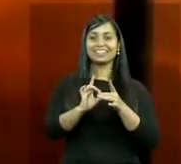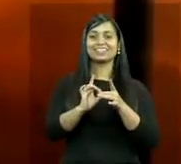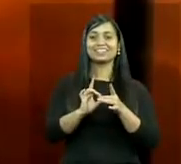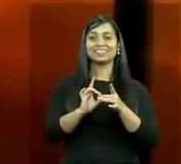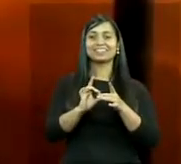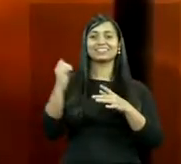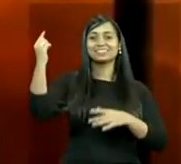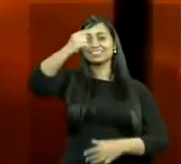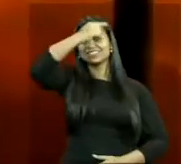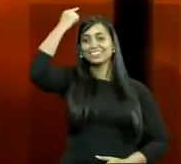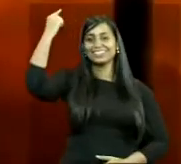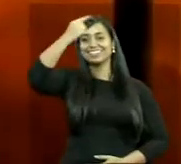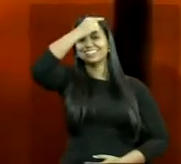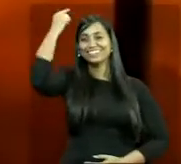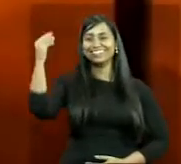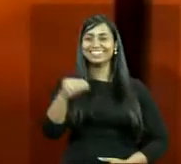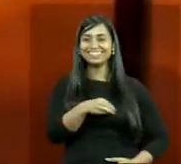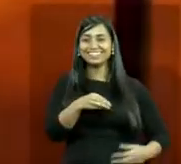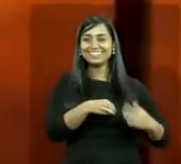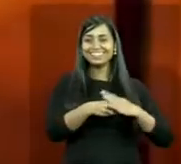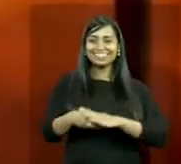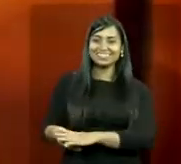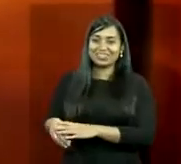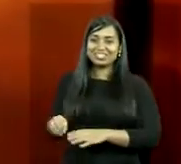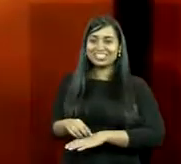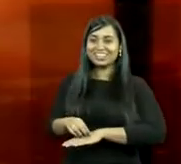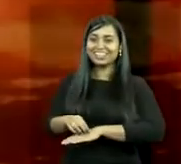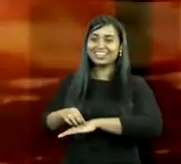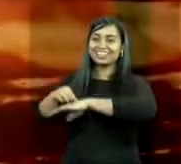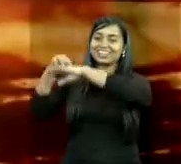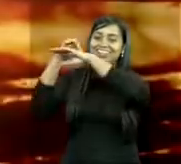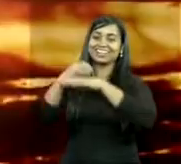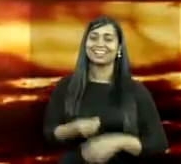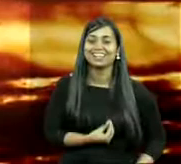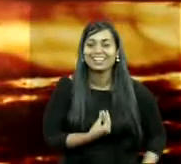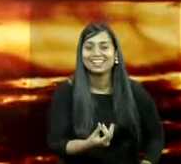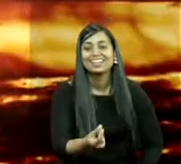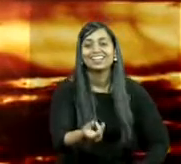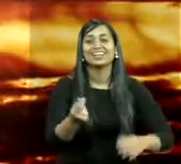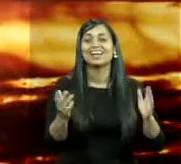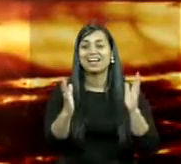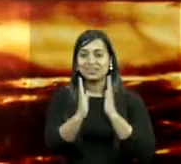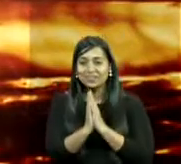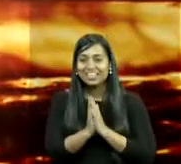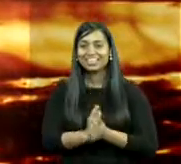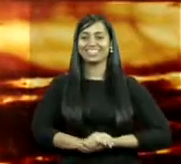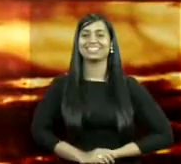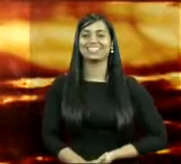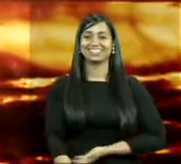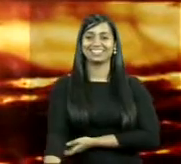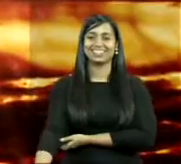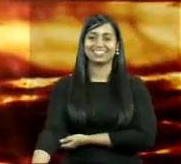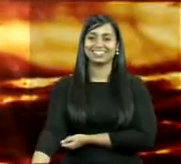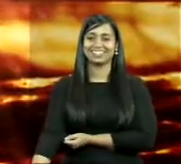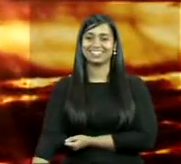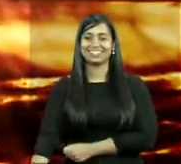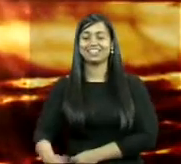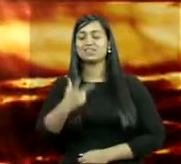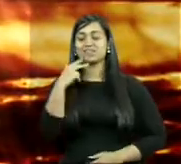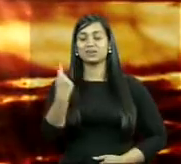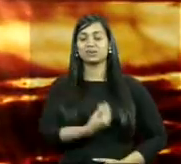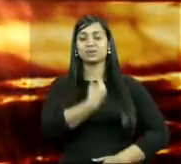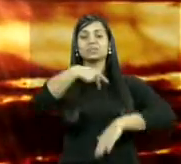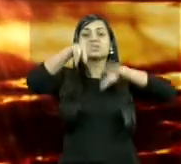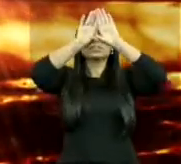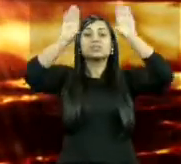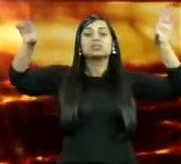na comunhão dos santos, na remissão dos pecados, na ressurreição da carne, na vida eterna. Amém. Pai nosso